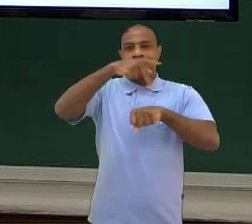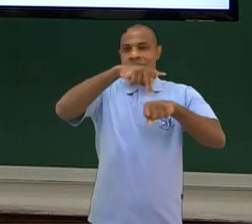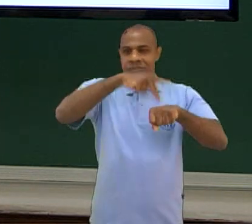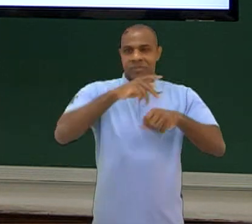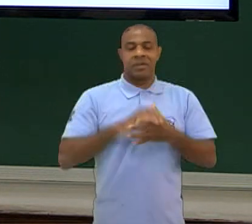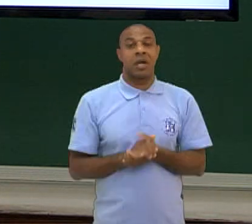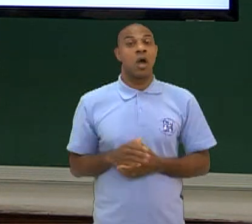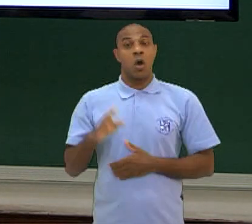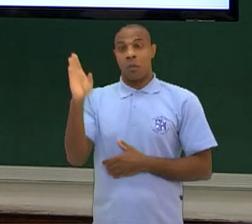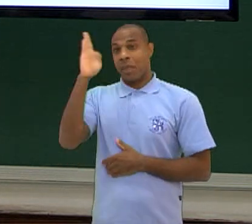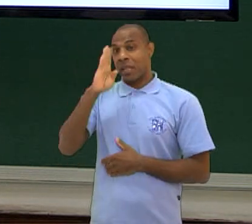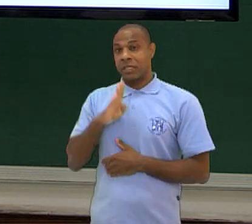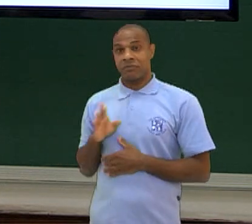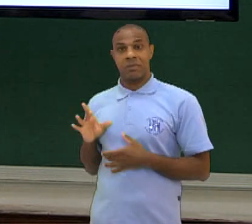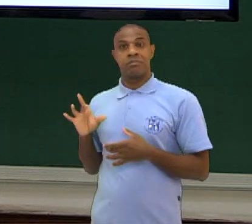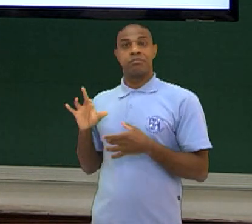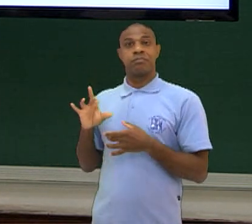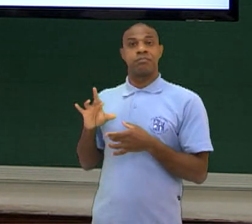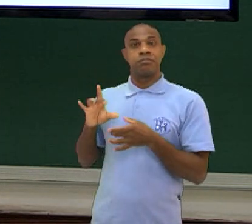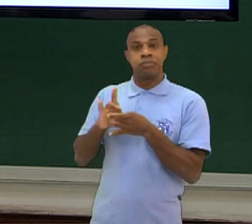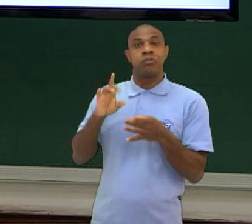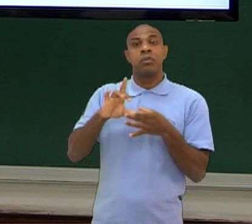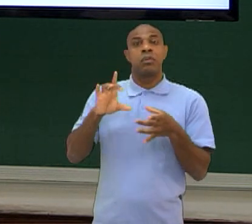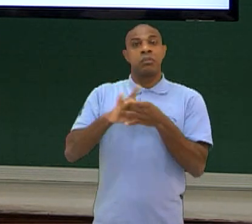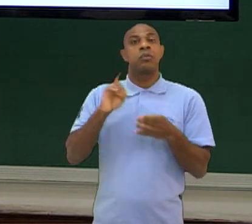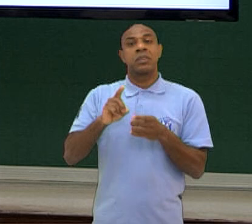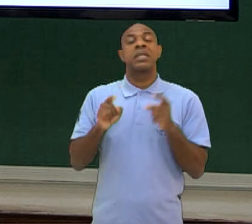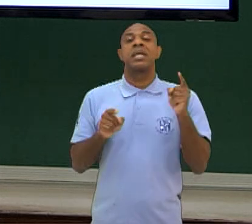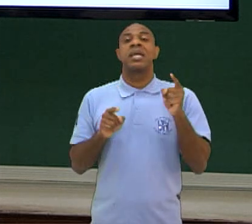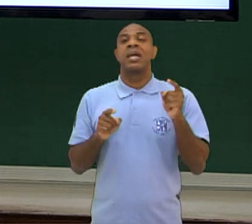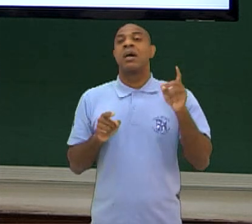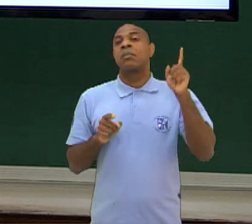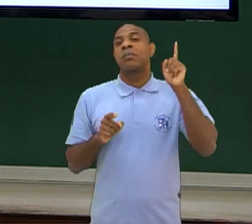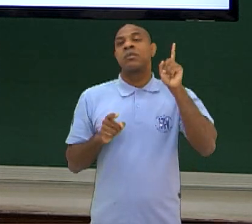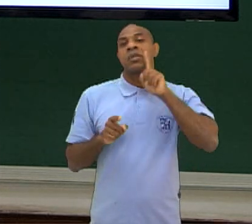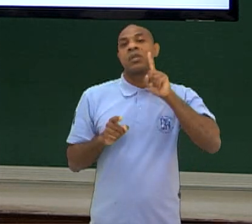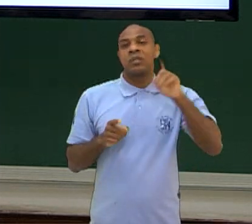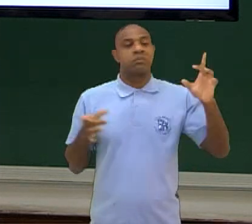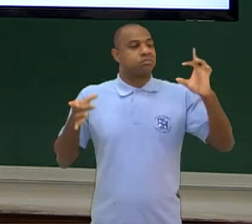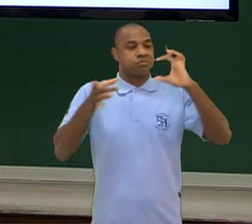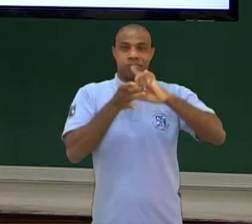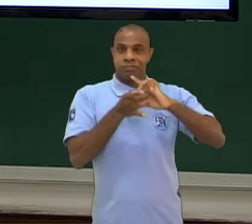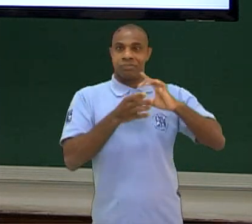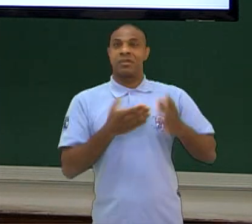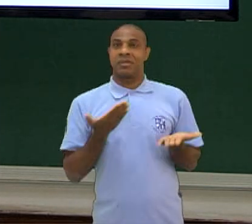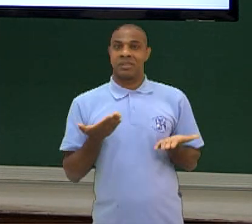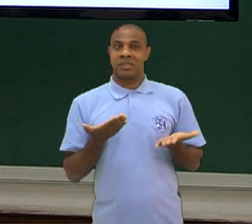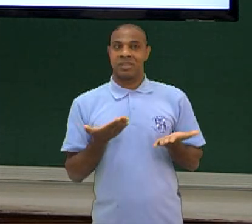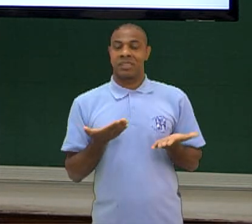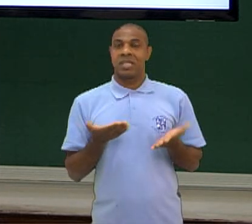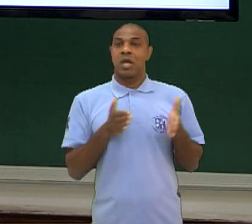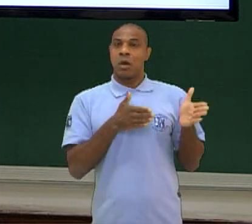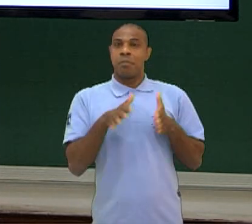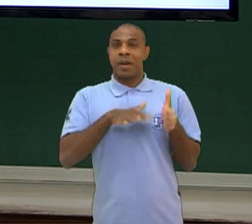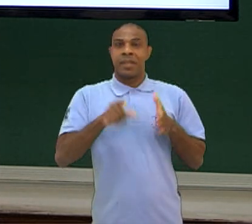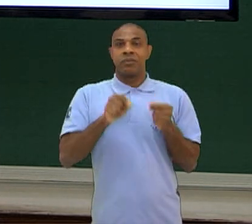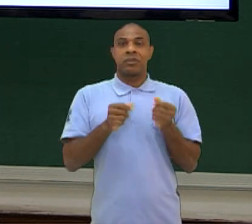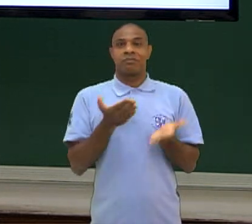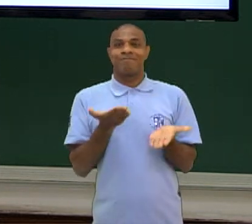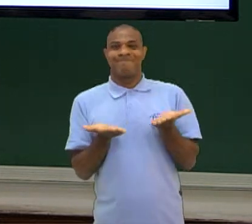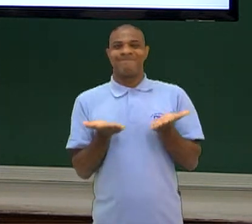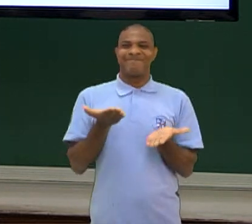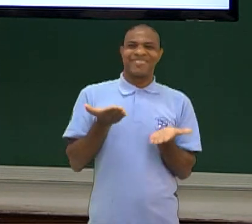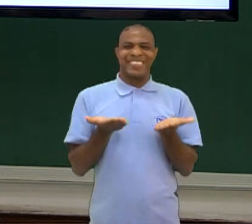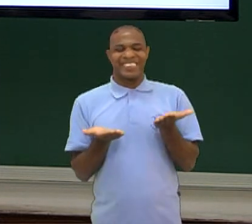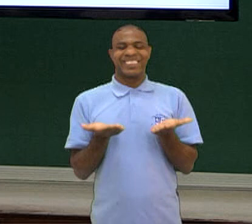vai se alinhar cada vez mais aos Estados Unidos nesse período da Guerra Fria. Há um período de grande instabilidade política, a